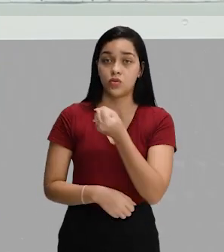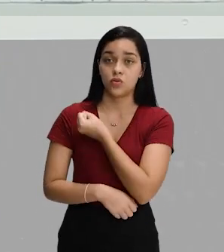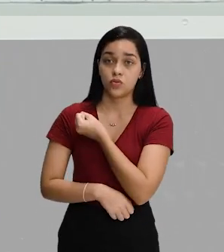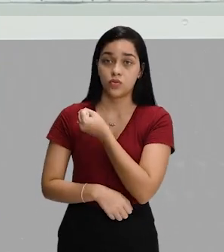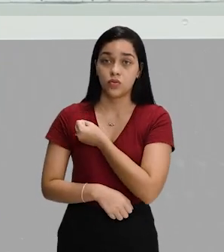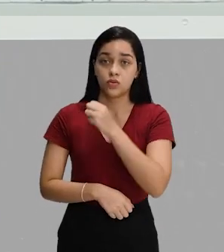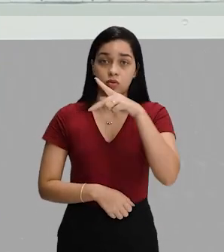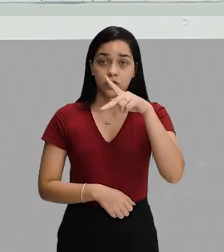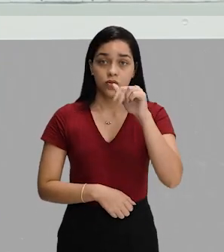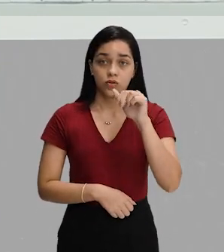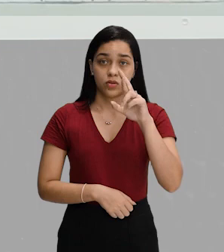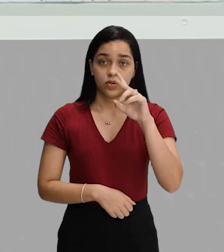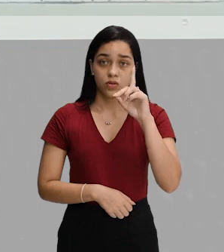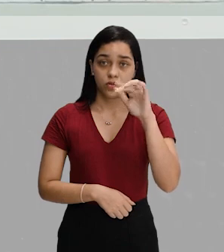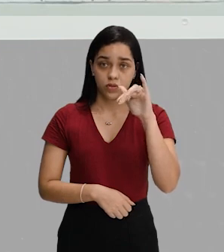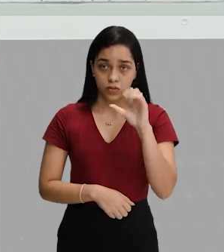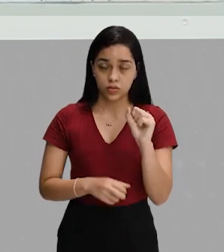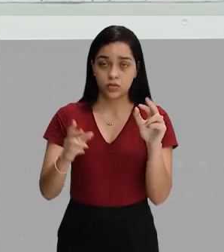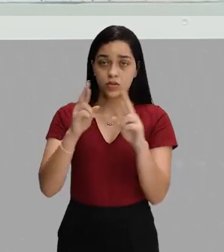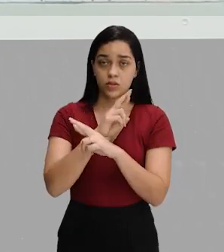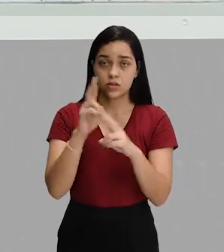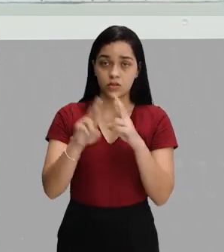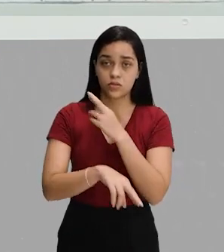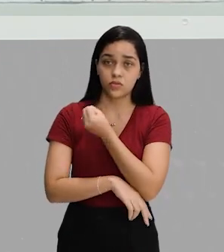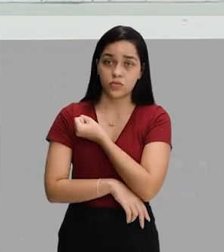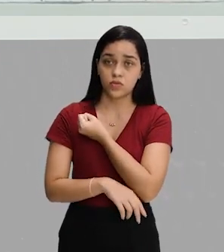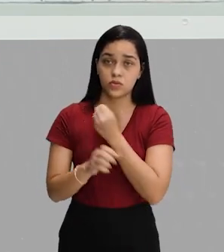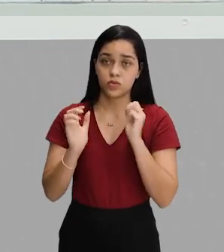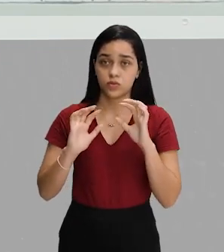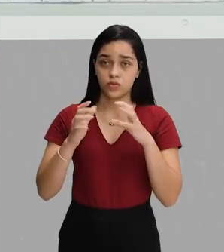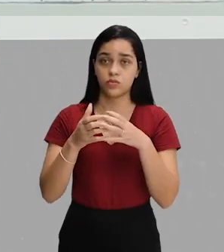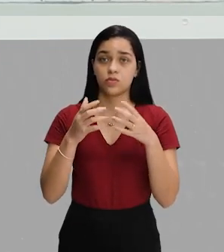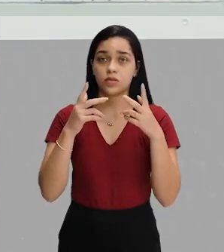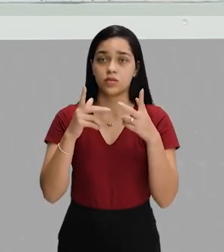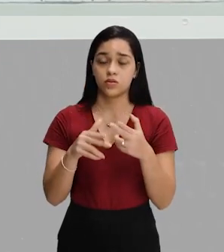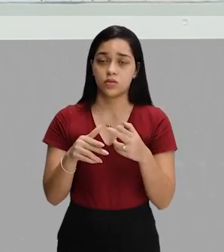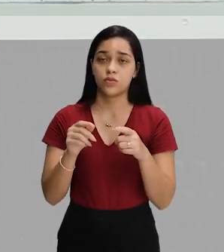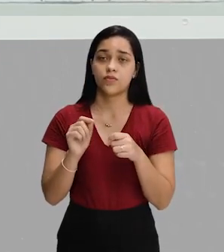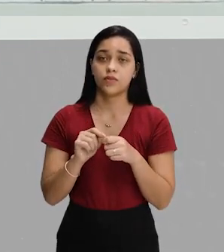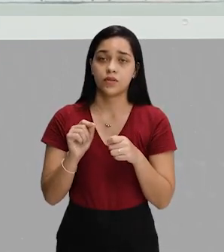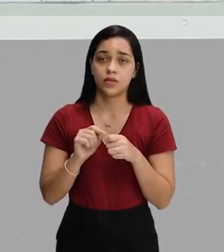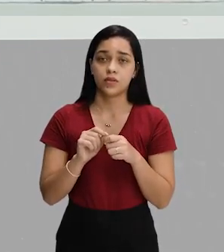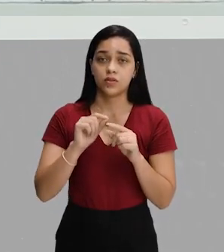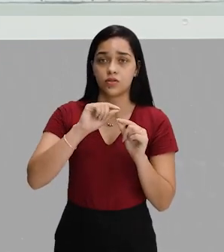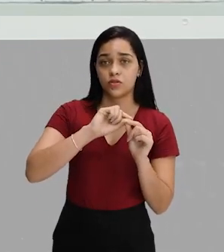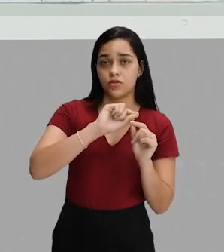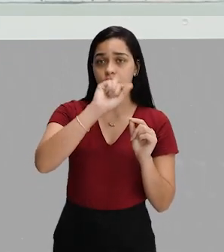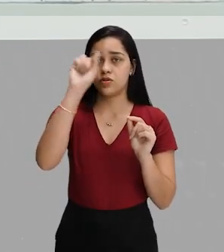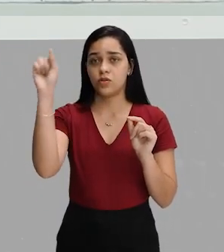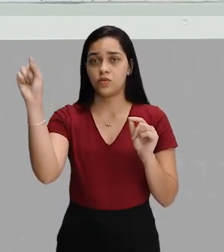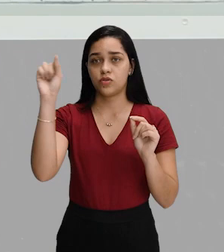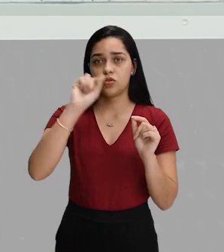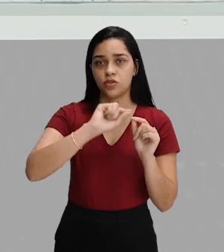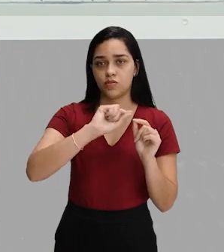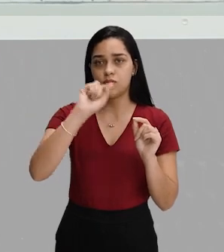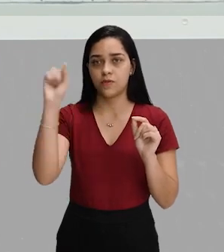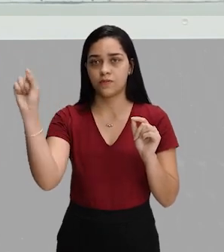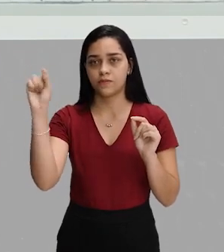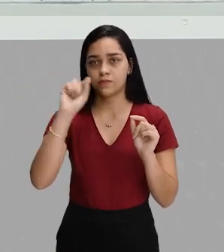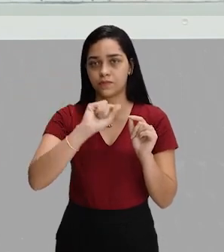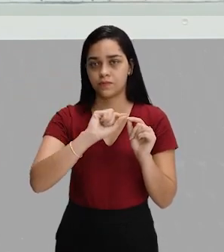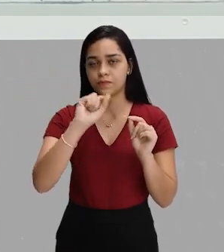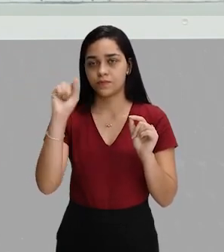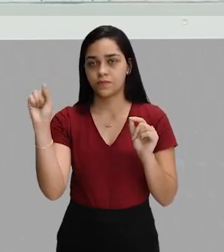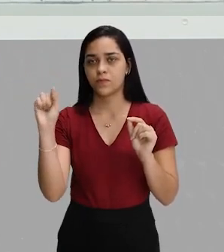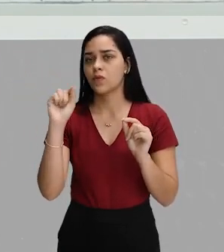de partidas em função do número de clubes é igual. Fazendo propriedade distributiva.